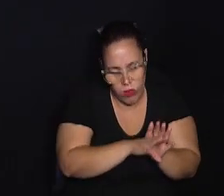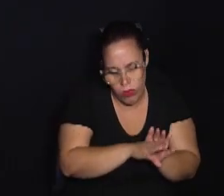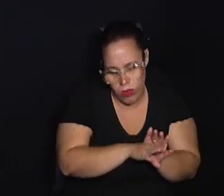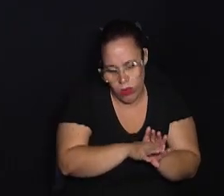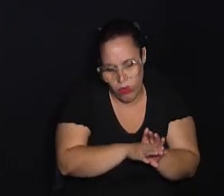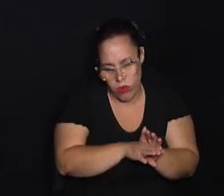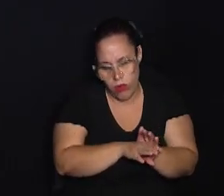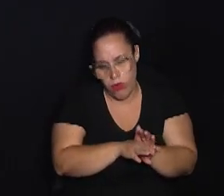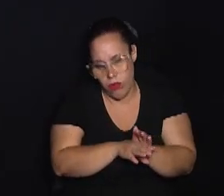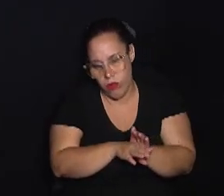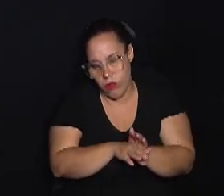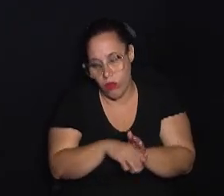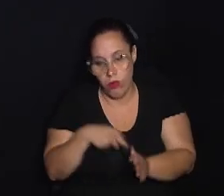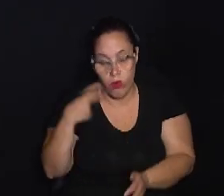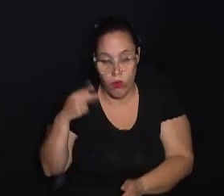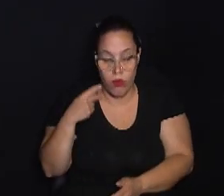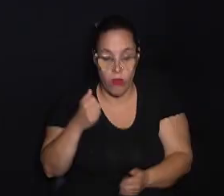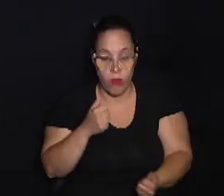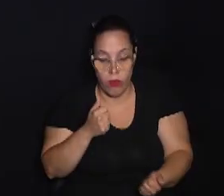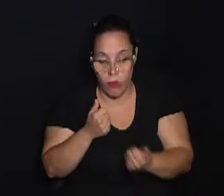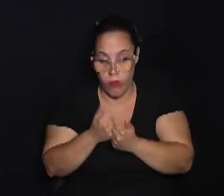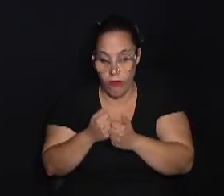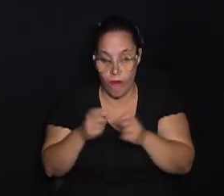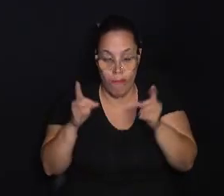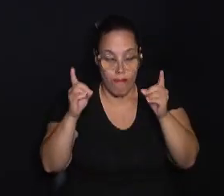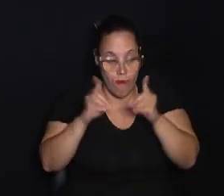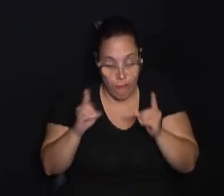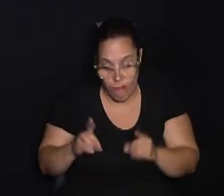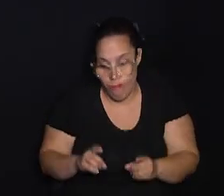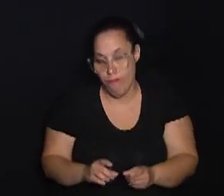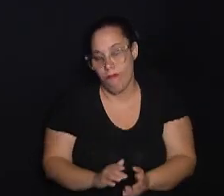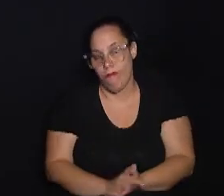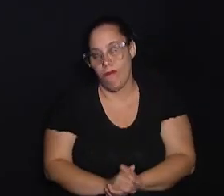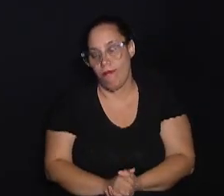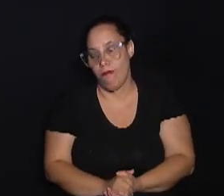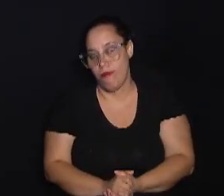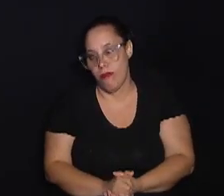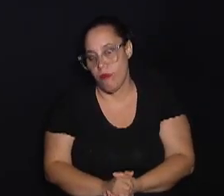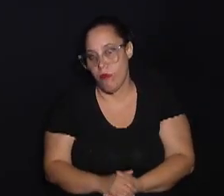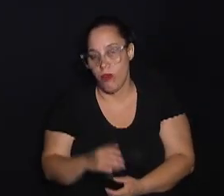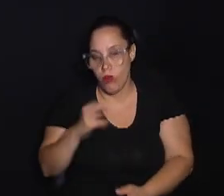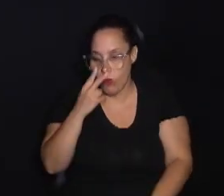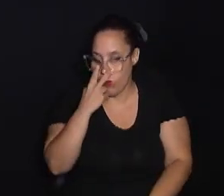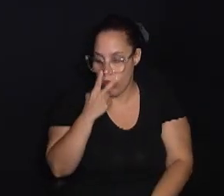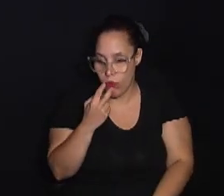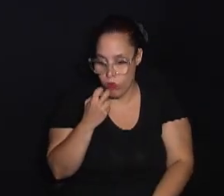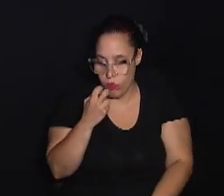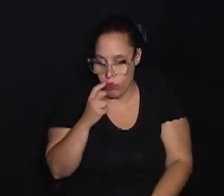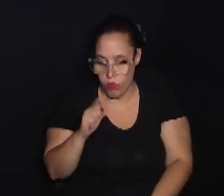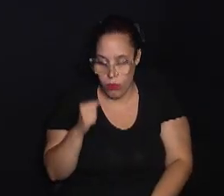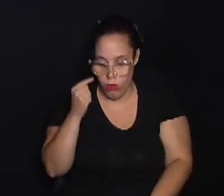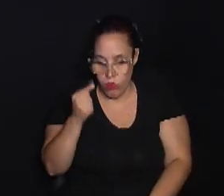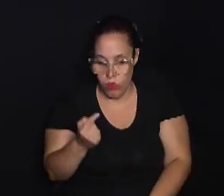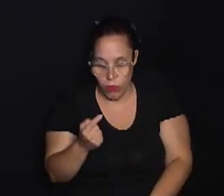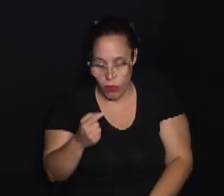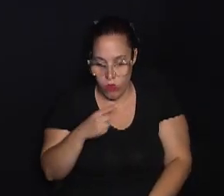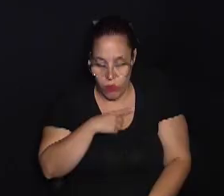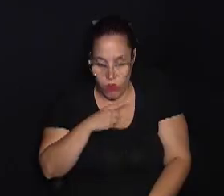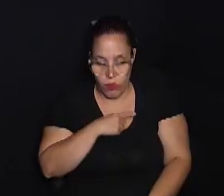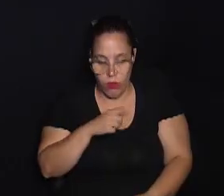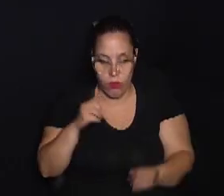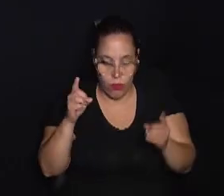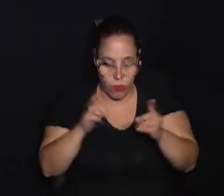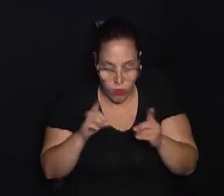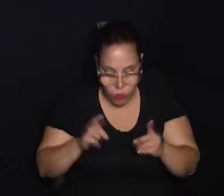conselho político. Nós temos apoiadores que são deficientes, deficientes visuais, né, e outros tipos de deficiência que têm pautado